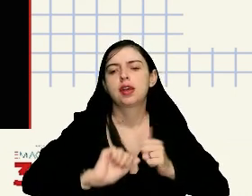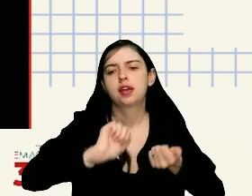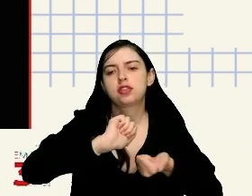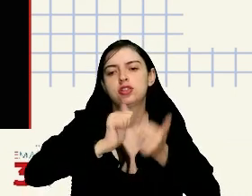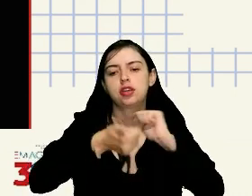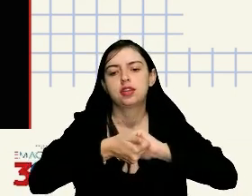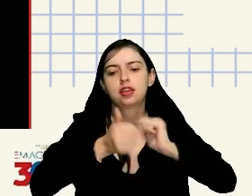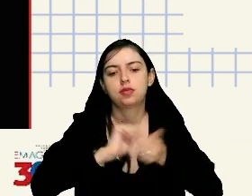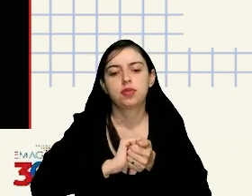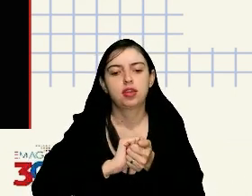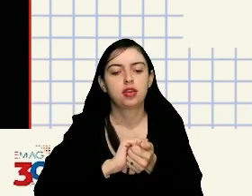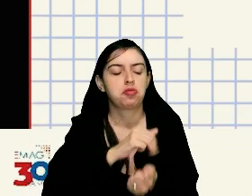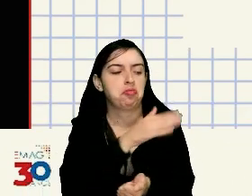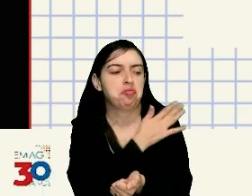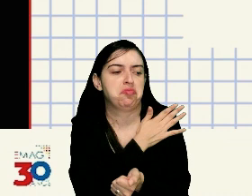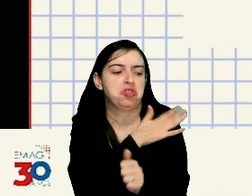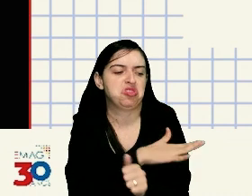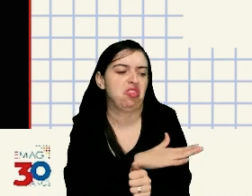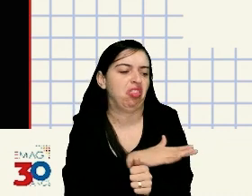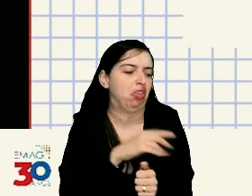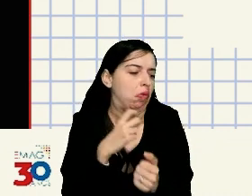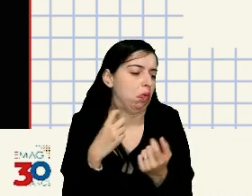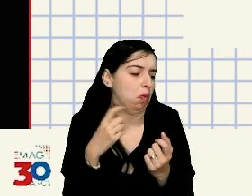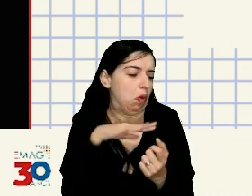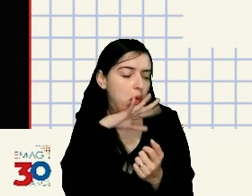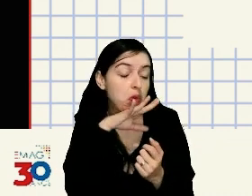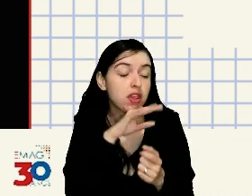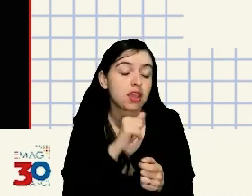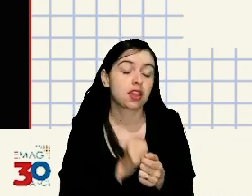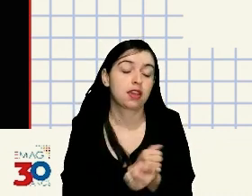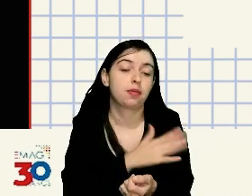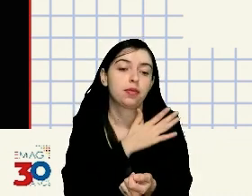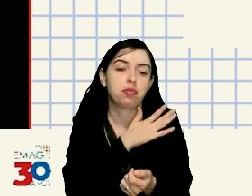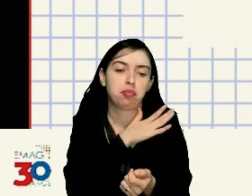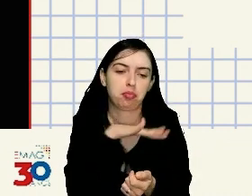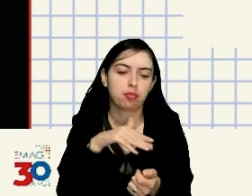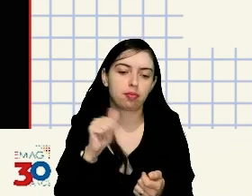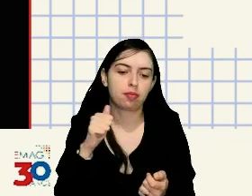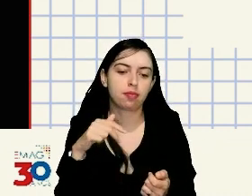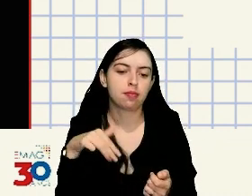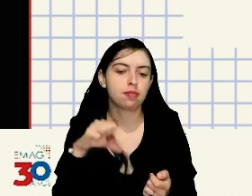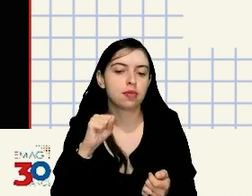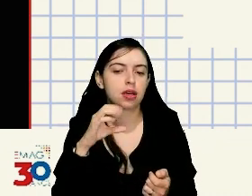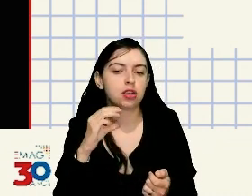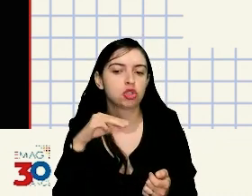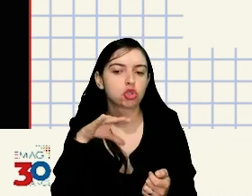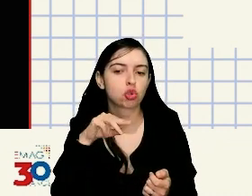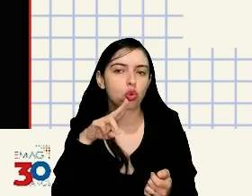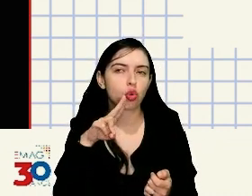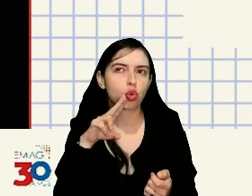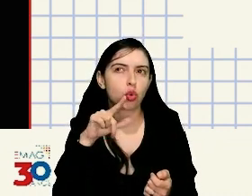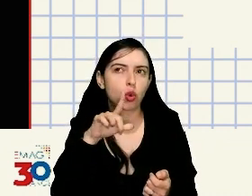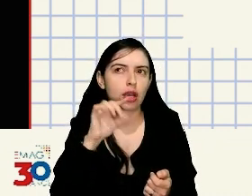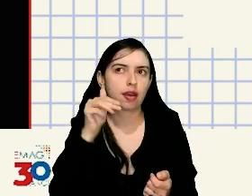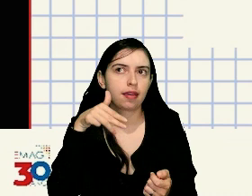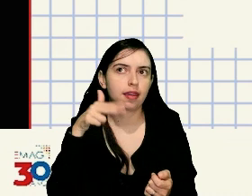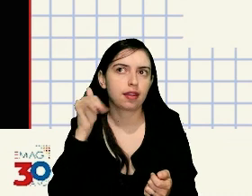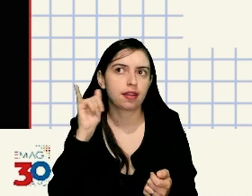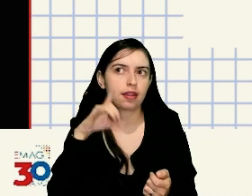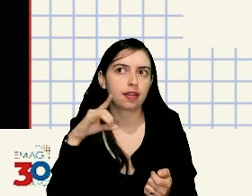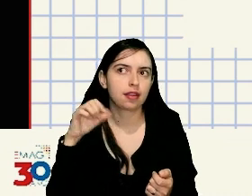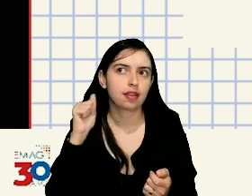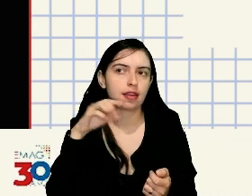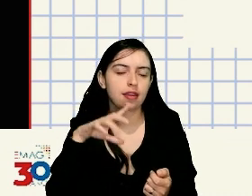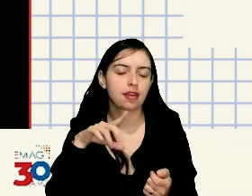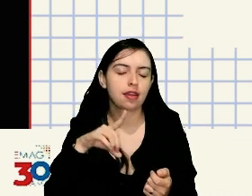masculinidade saudável. O gatilho que eu, né, e a Forded vem estudando nos últimos anos é o gatilho da paternidade. Assim. Eu